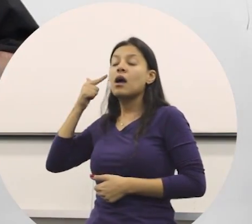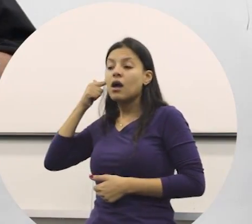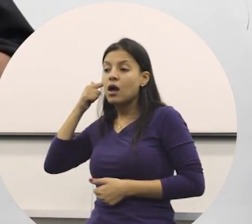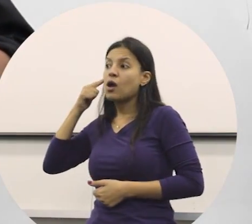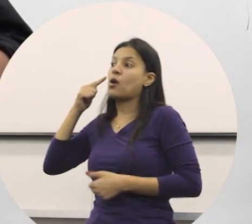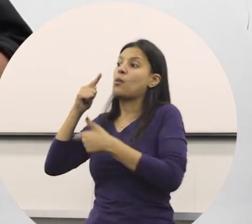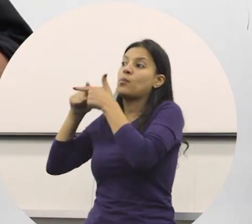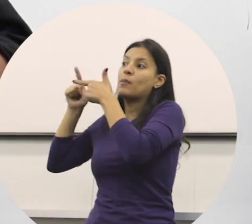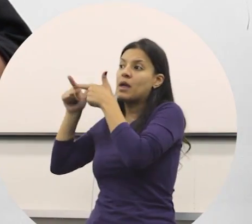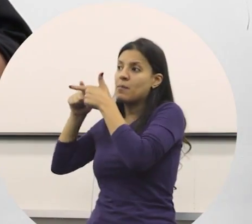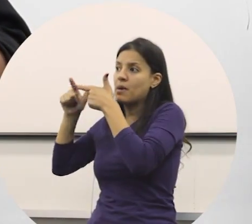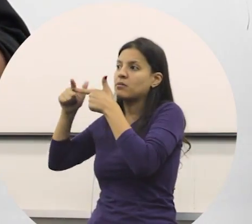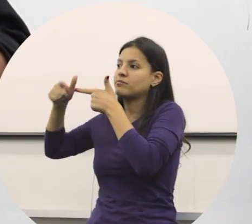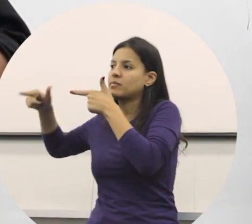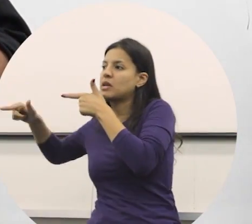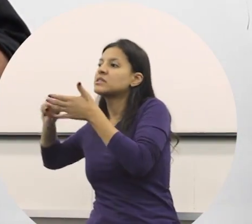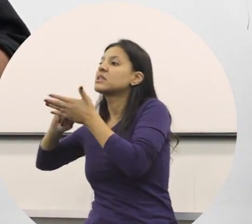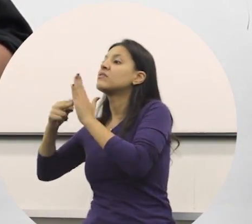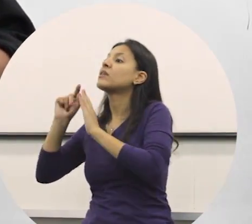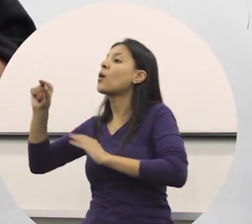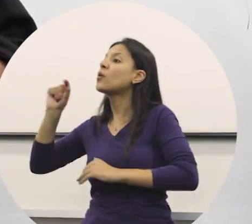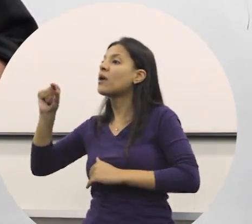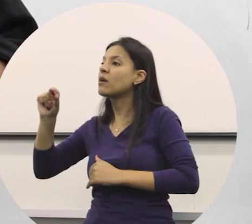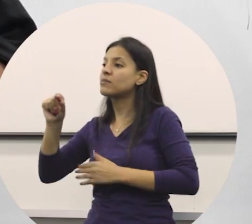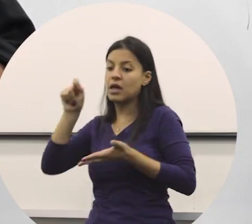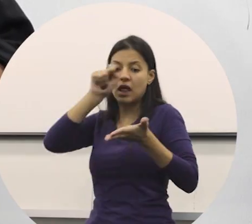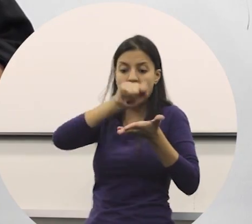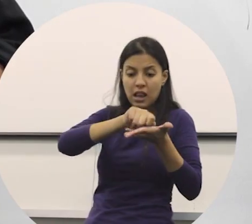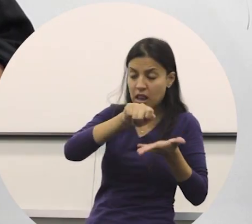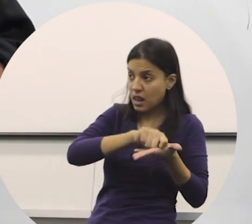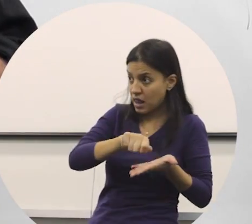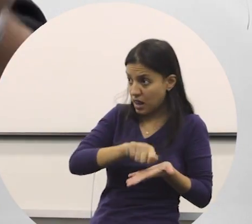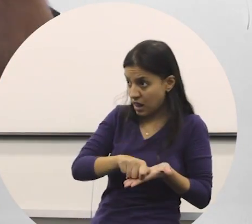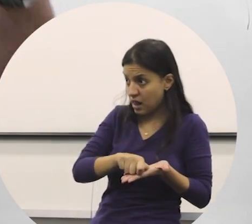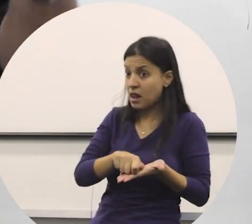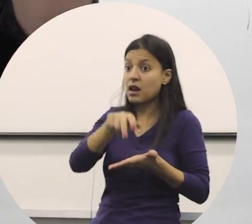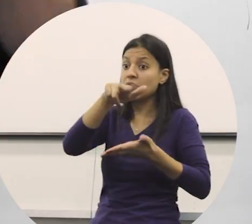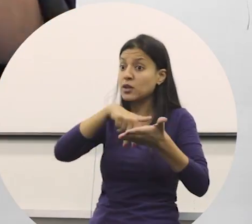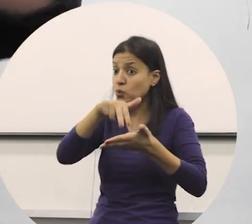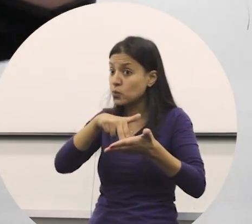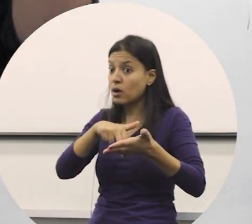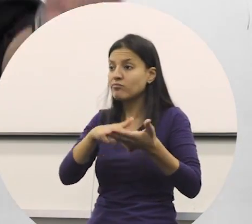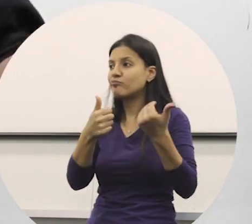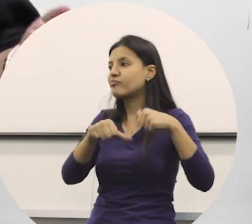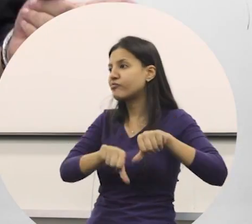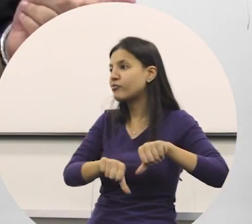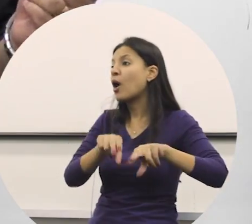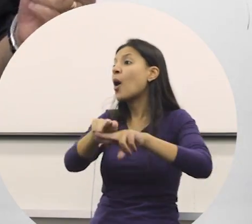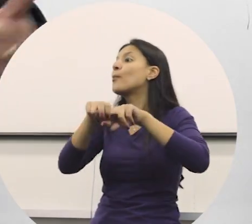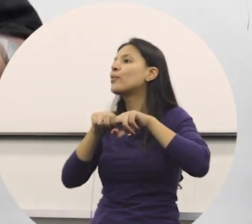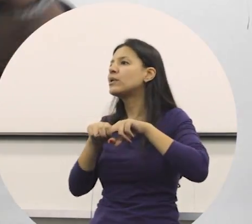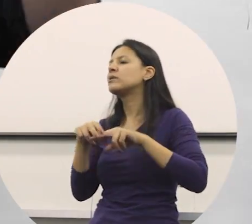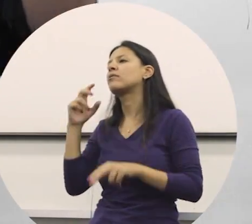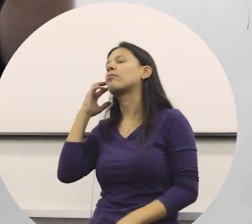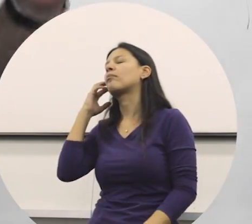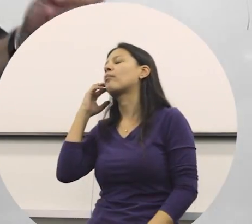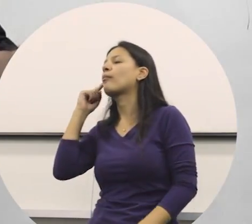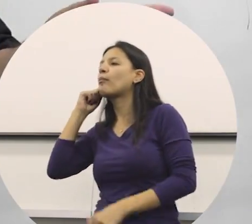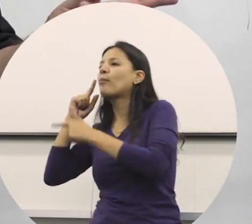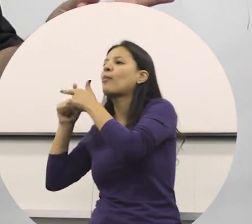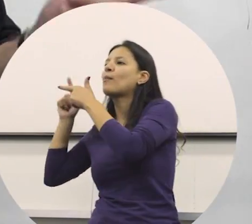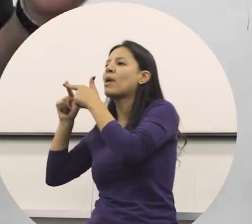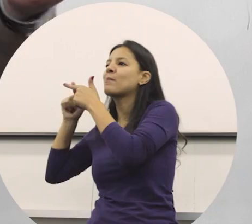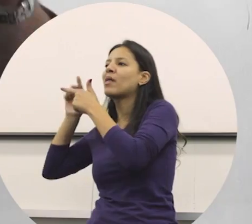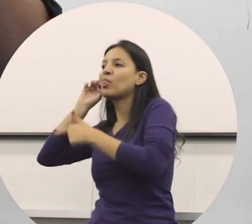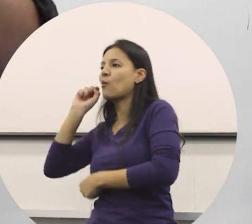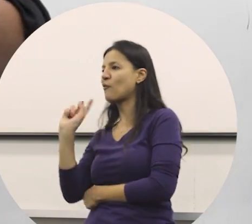por exemplo, com insucesso no desenvolvimento de leitura escrita. De pessoas que ouvem o tempo todo e um pouquinho do